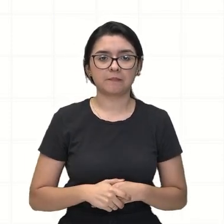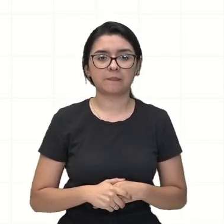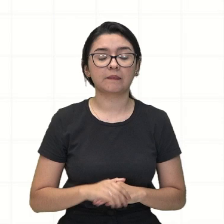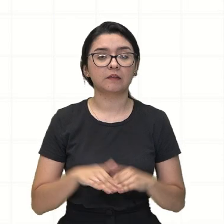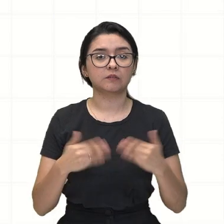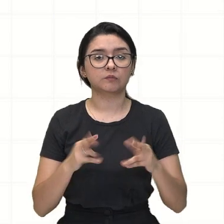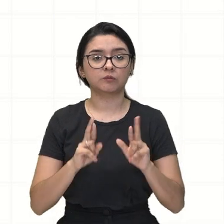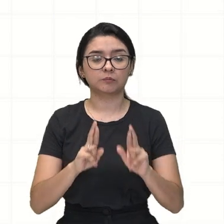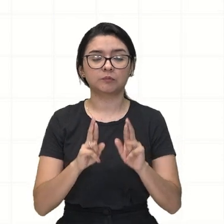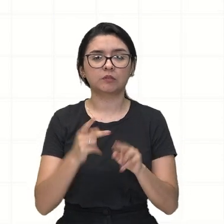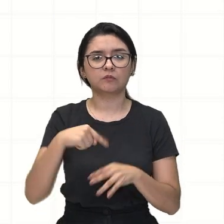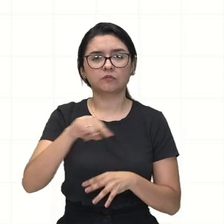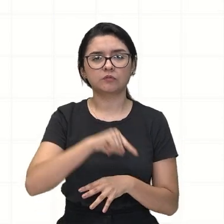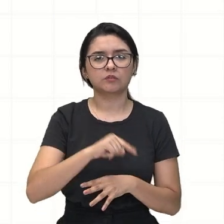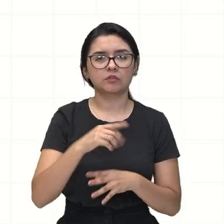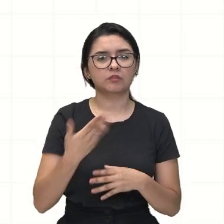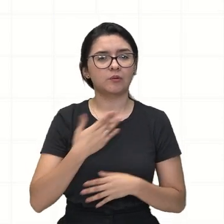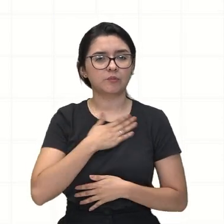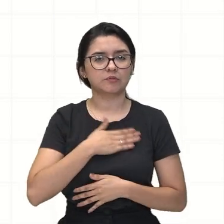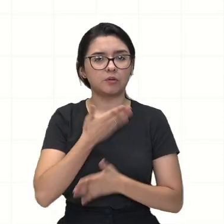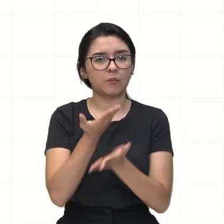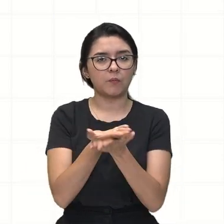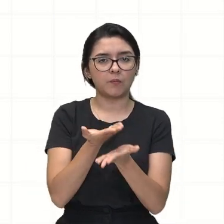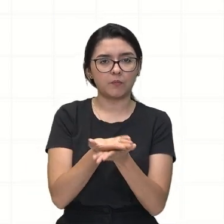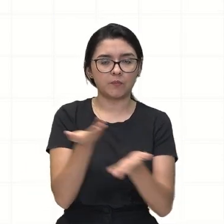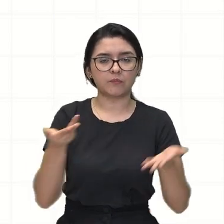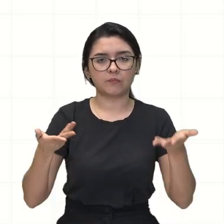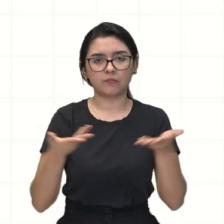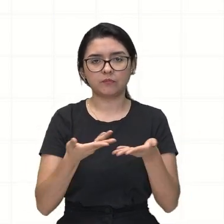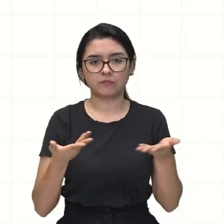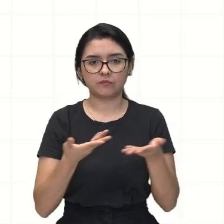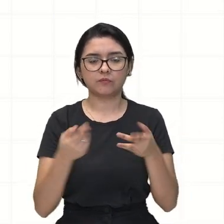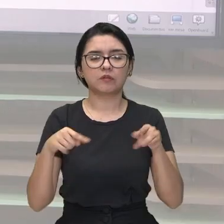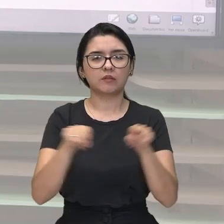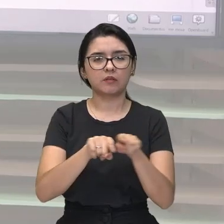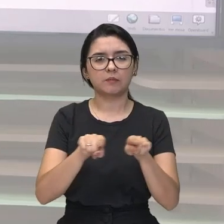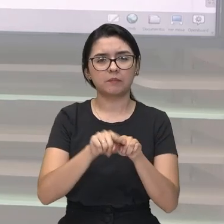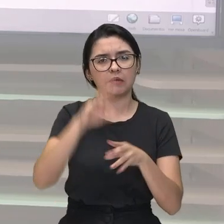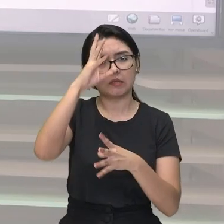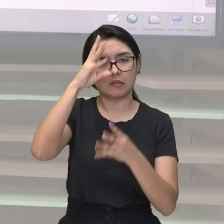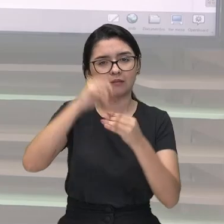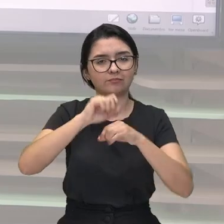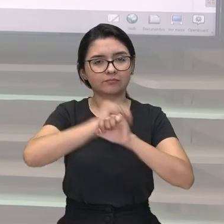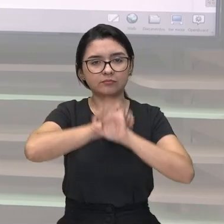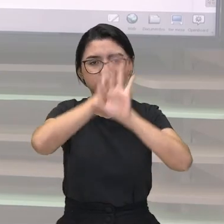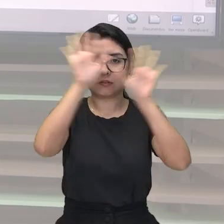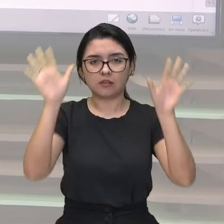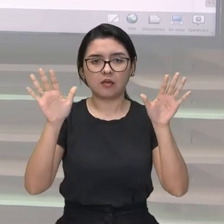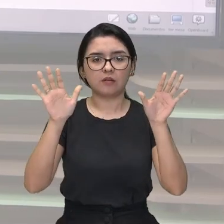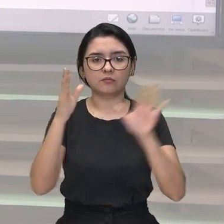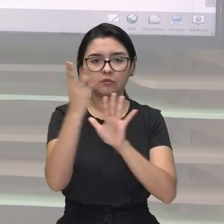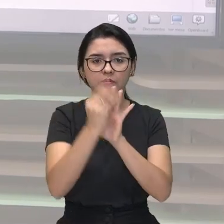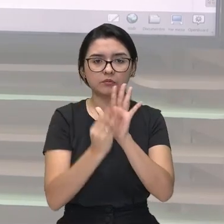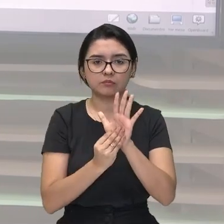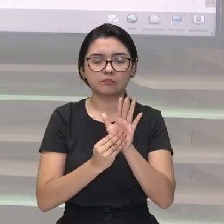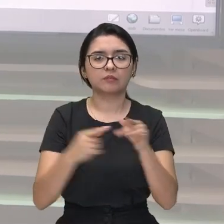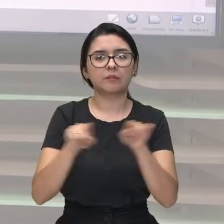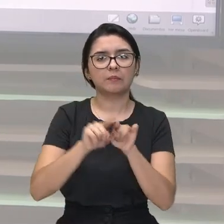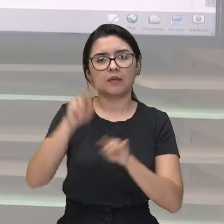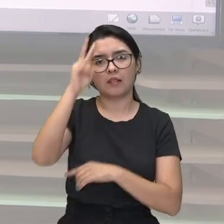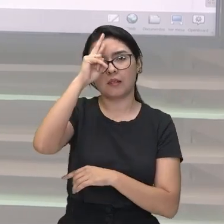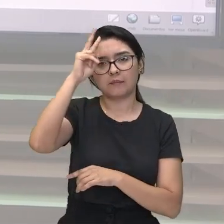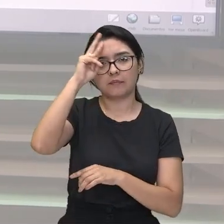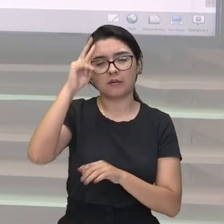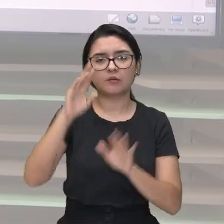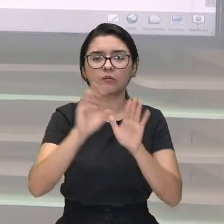espero aí que vocês tenham gostado da aula, tá bom? Que vocês tenham compreendido, né? Relembrado a definição aí